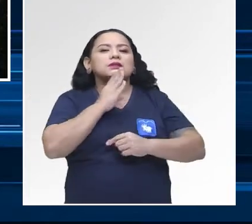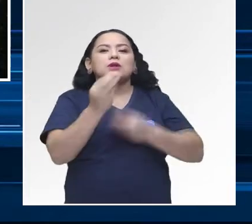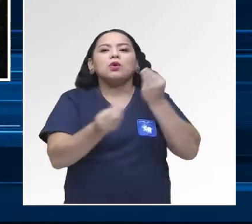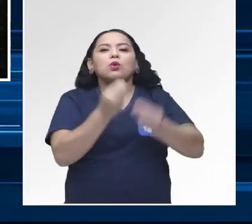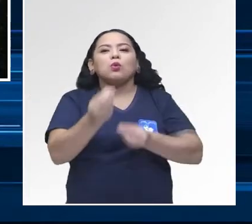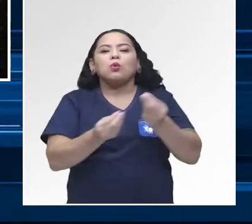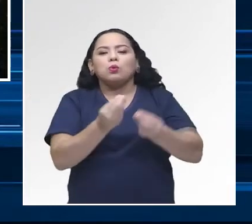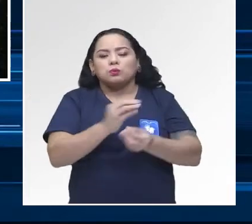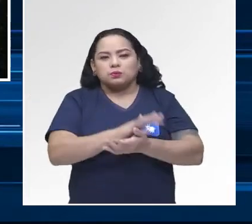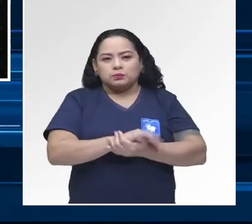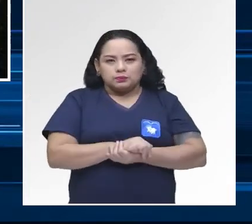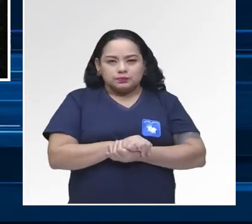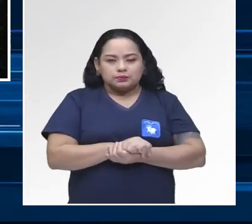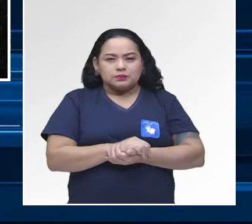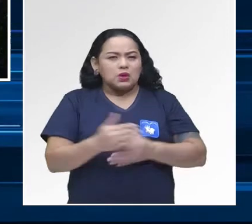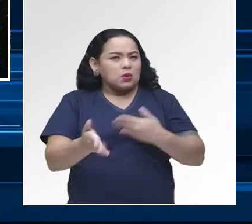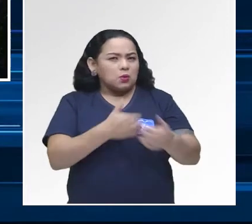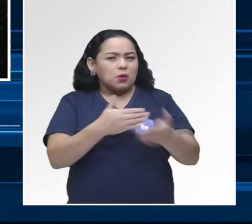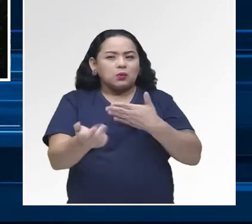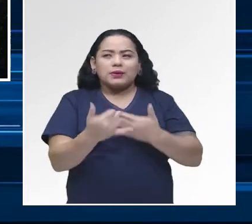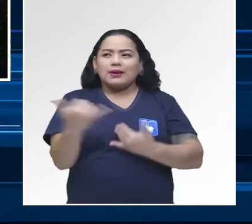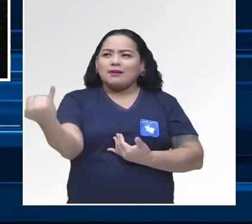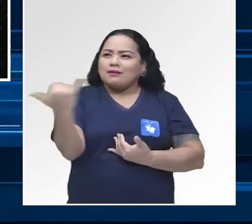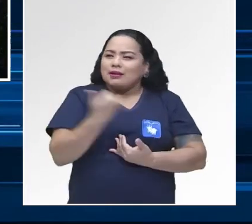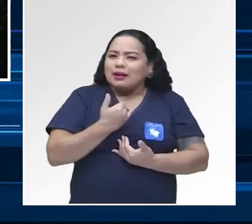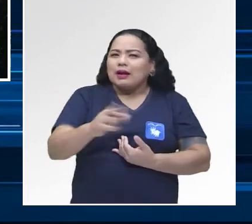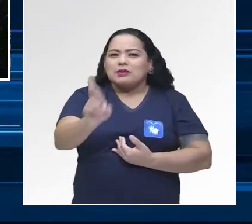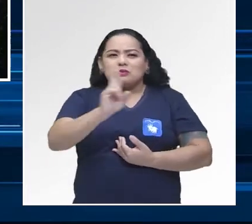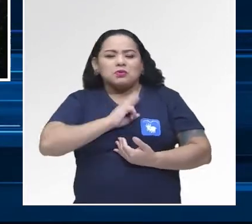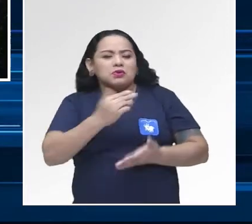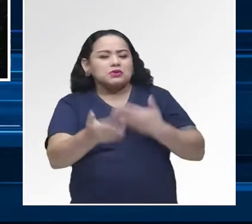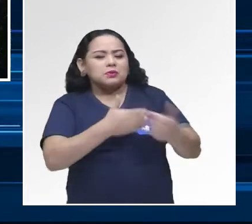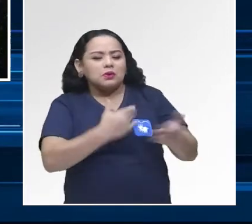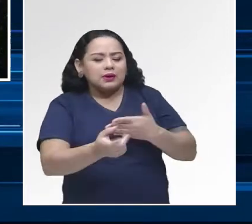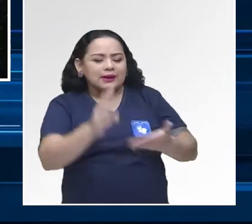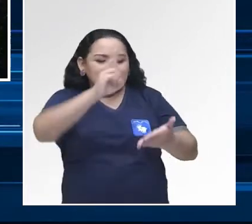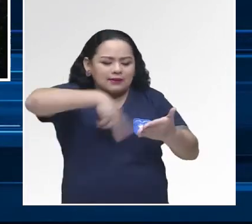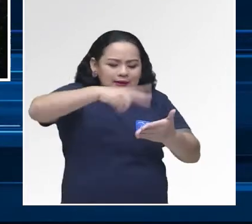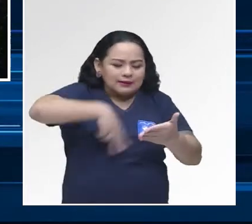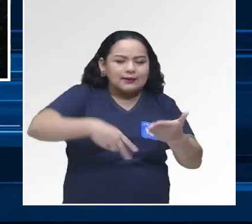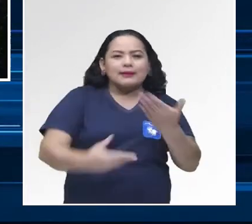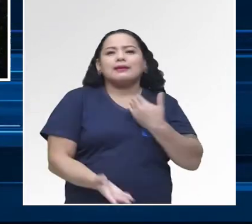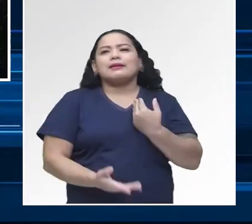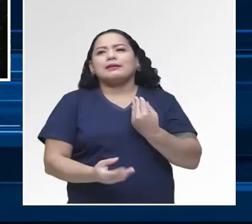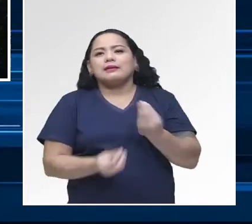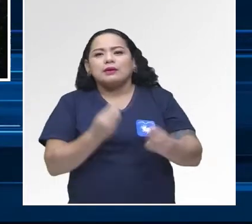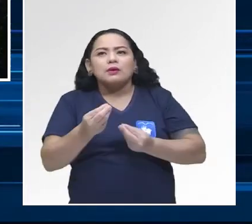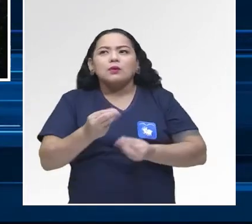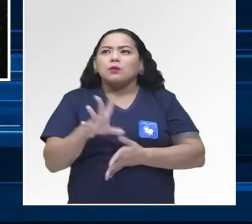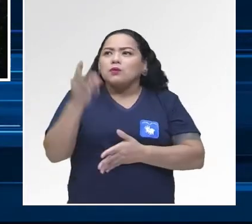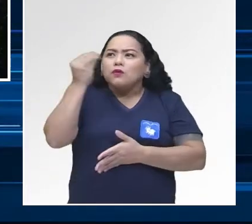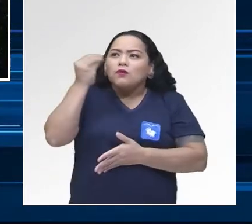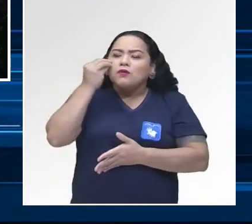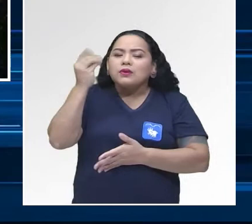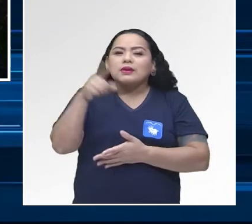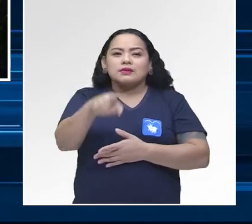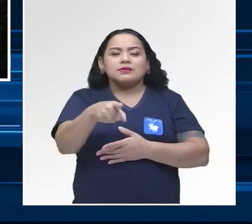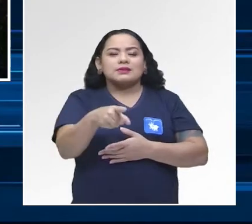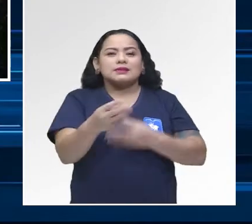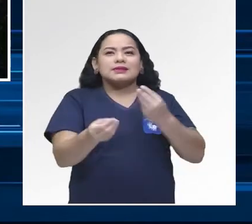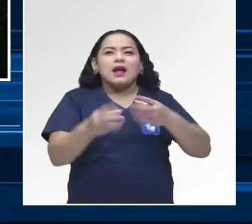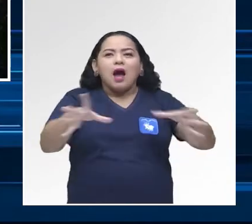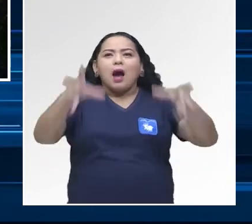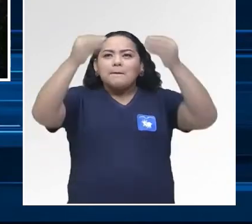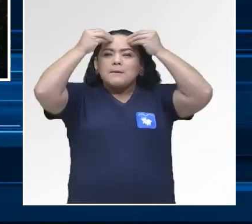Então, não é qualquer coisa que vão falar, qualquer coisa que você vai ler, que você vai ouvir, né, que você já vai, então, assimilar